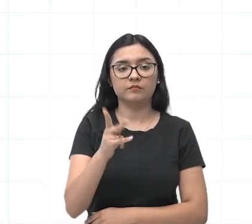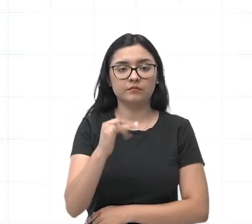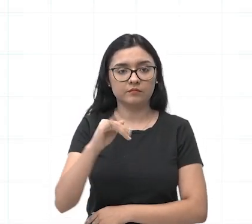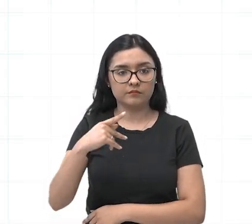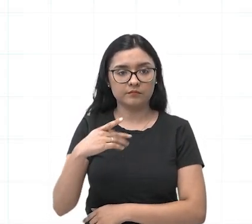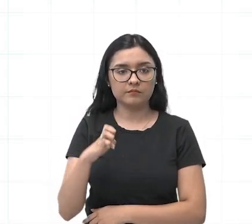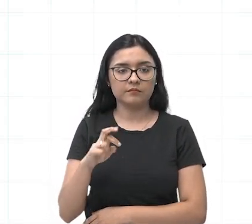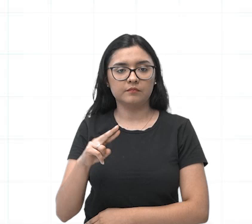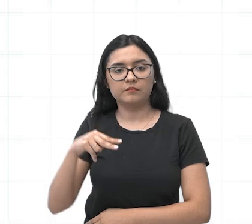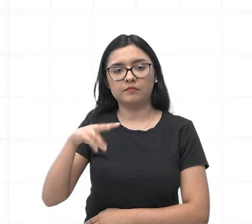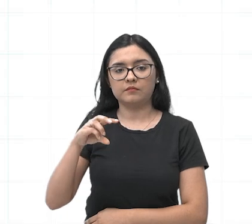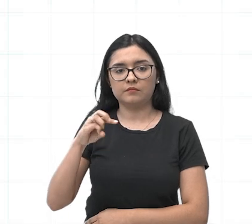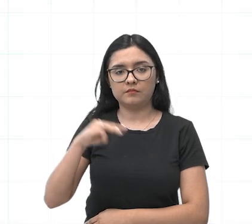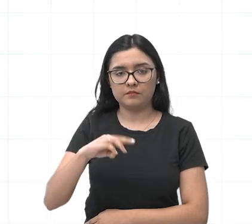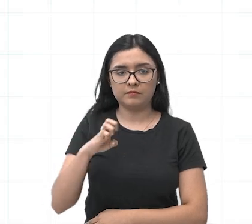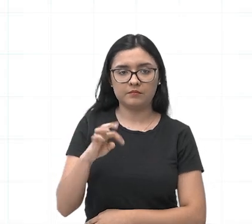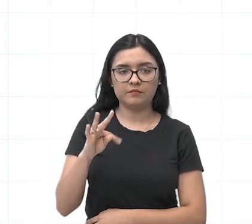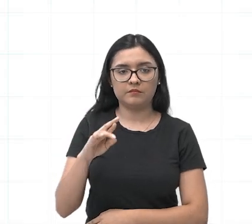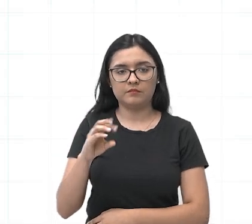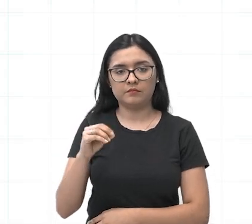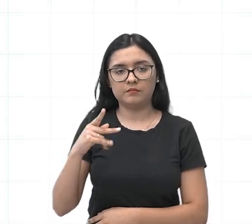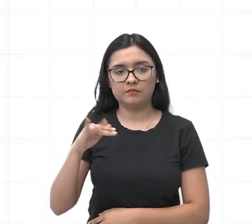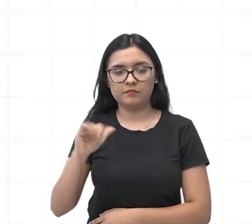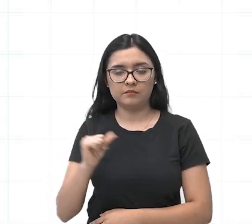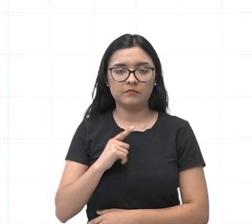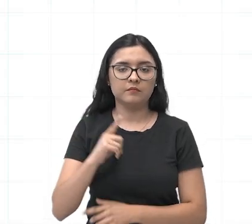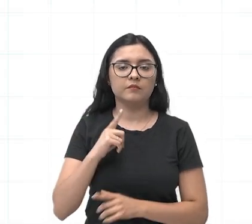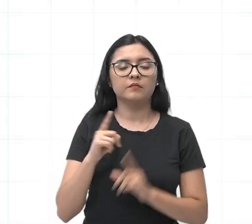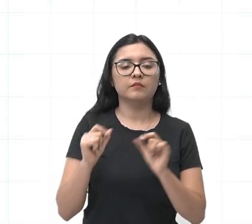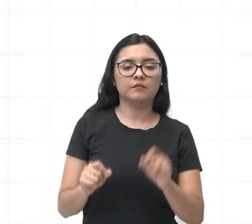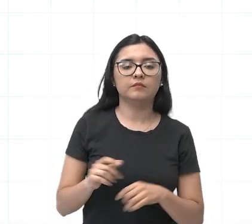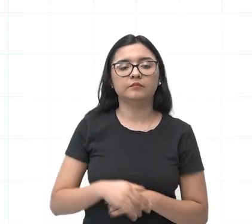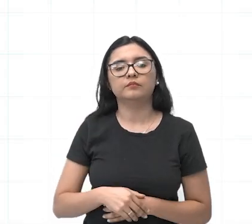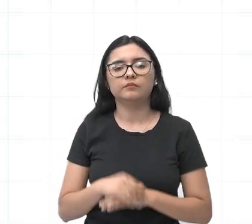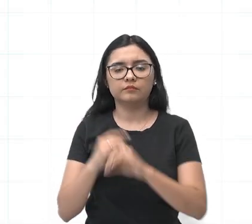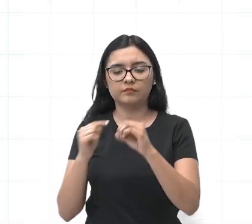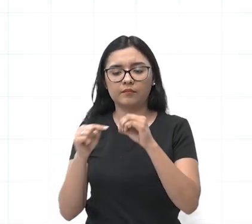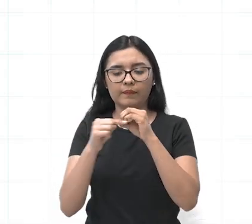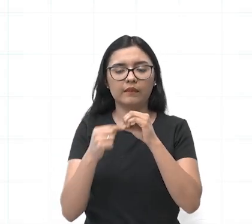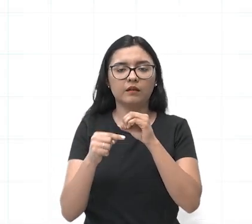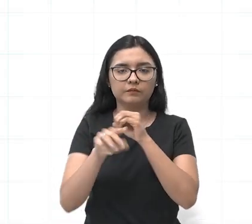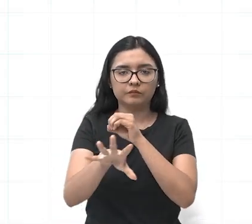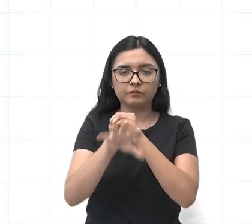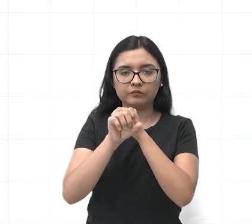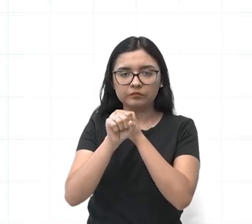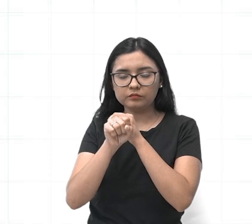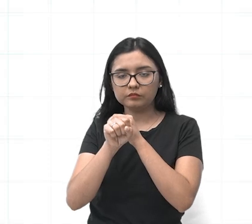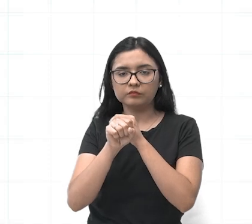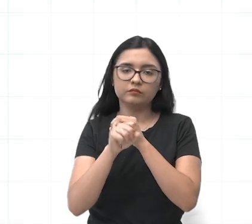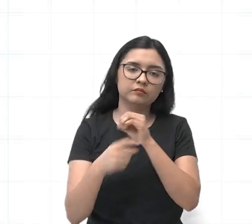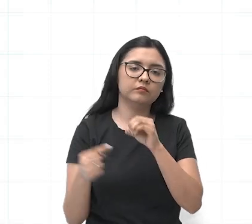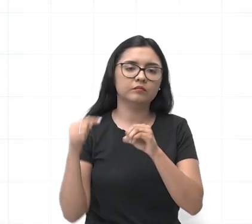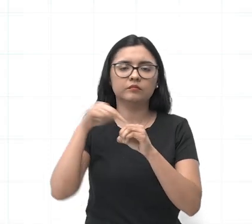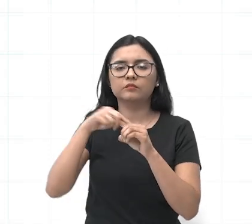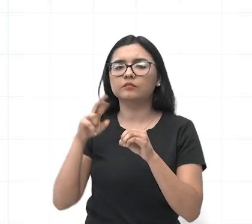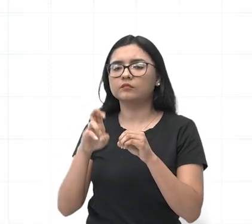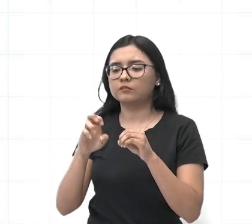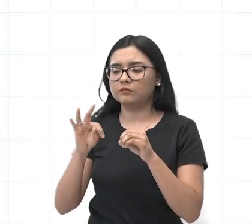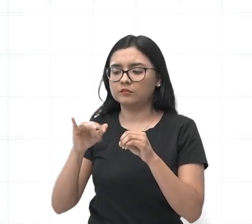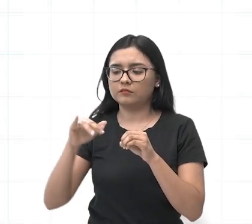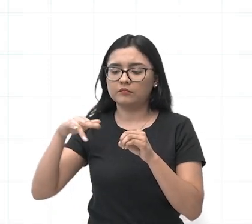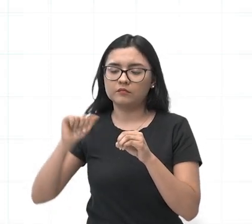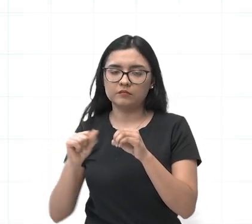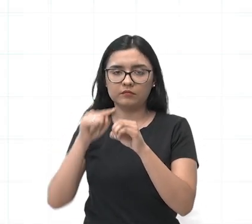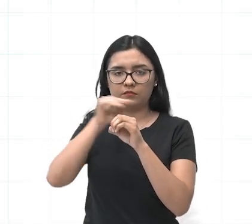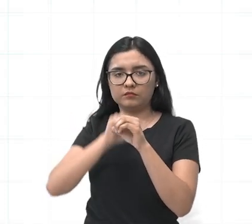falo para vocês, a imagem forma-se devido à retina, depois da retina, devido ao